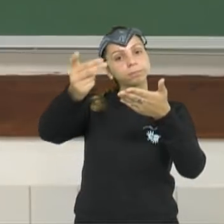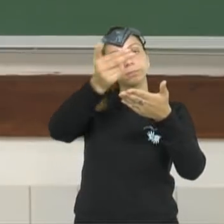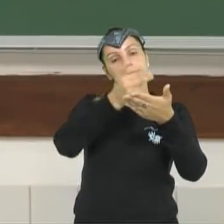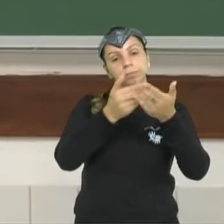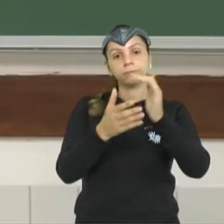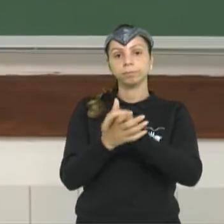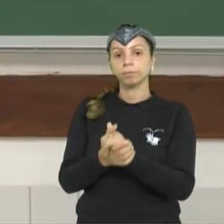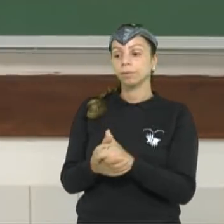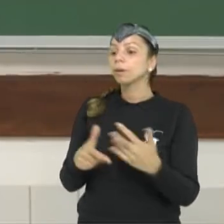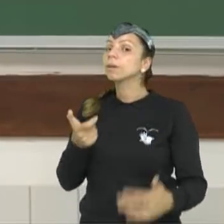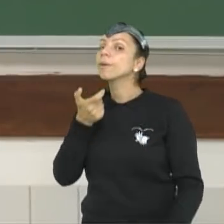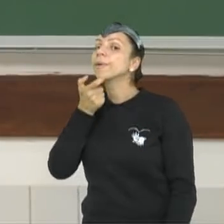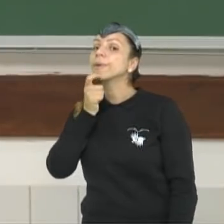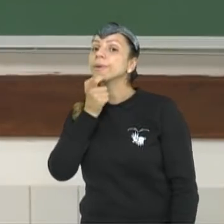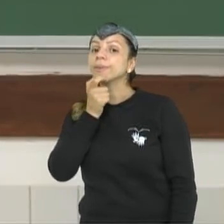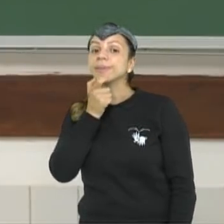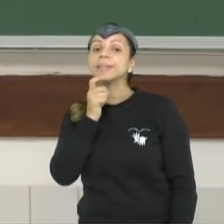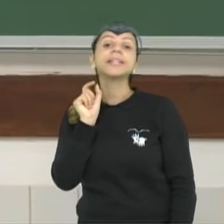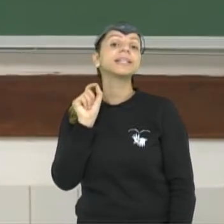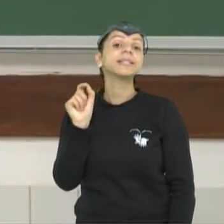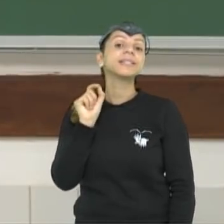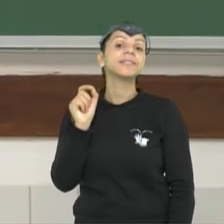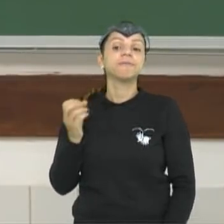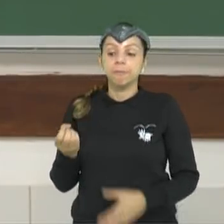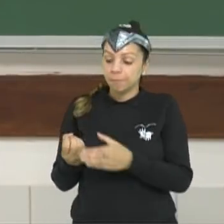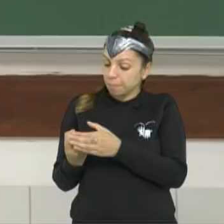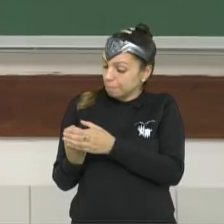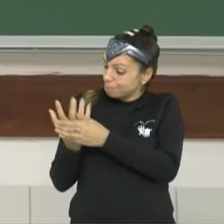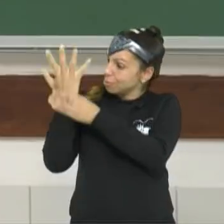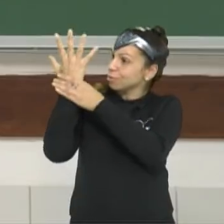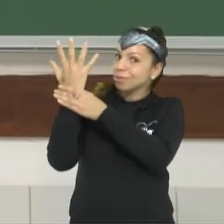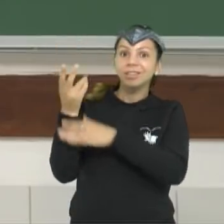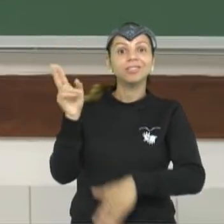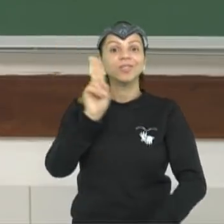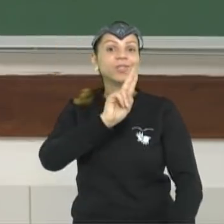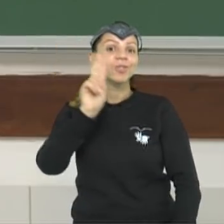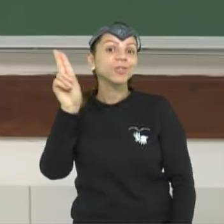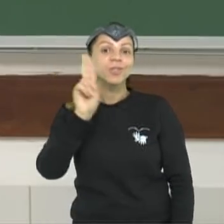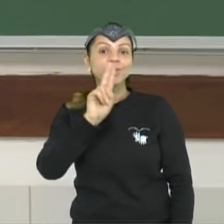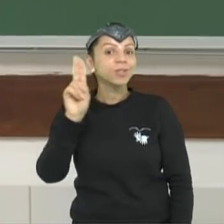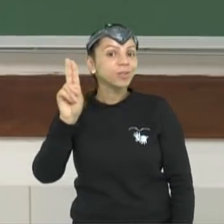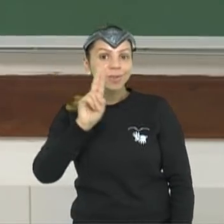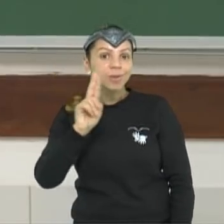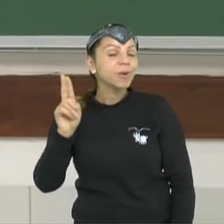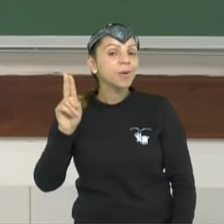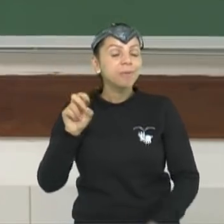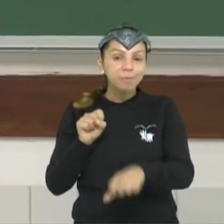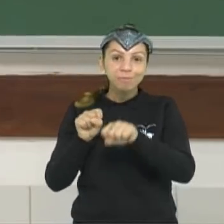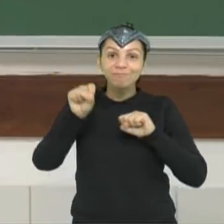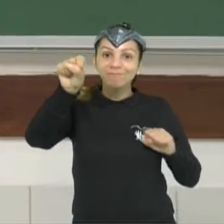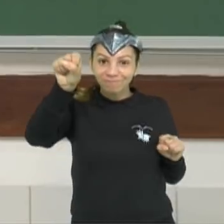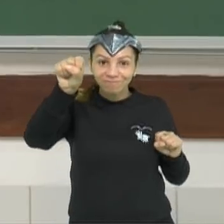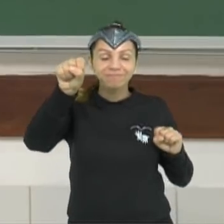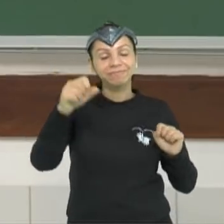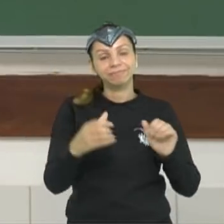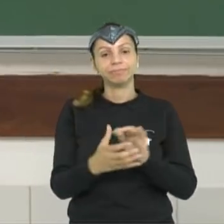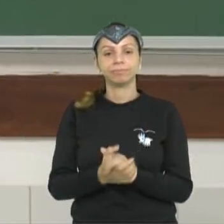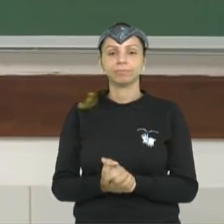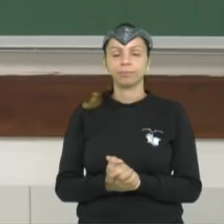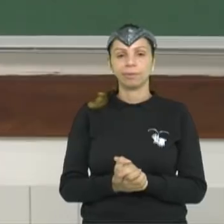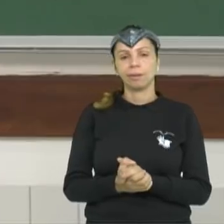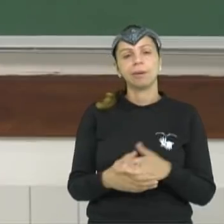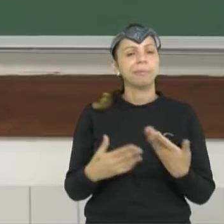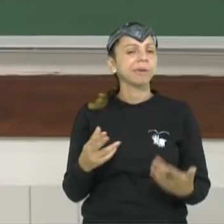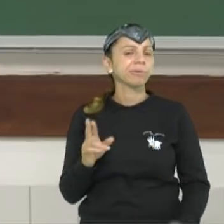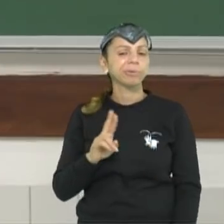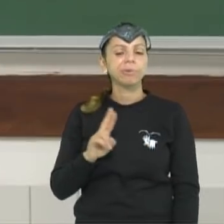E nós, de inglês, nós vamos criar um nome para o nosso super-herói. Mas esse